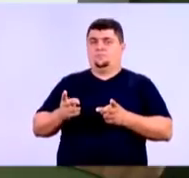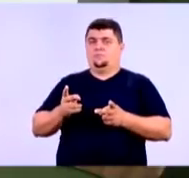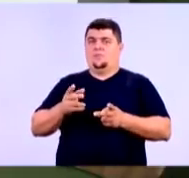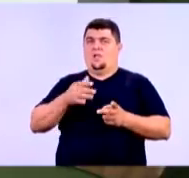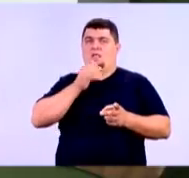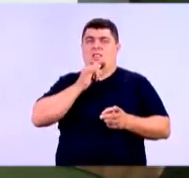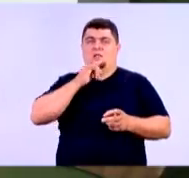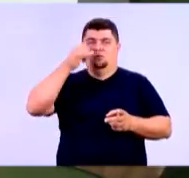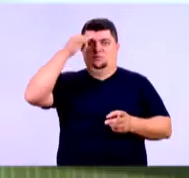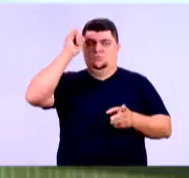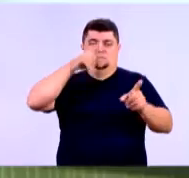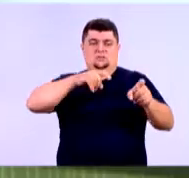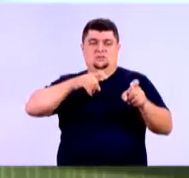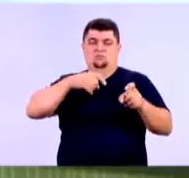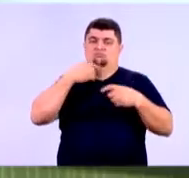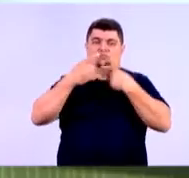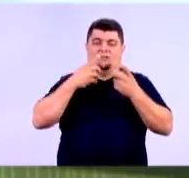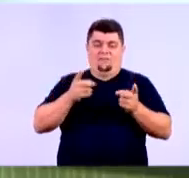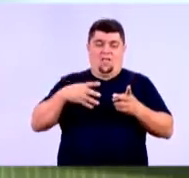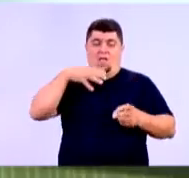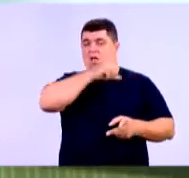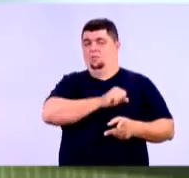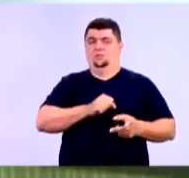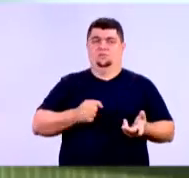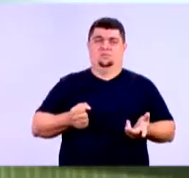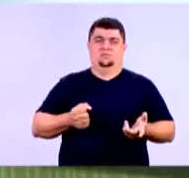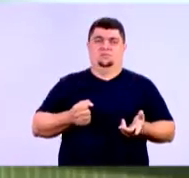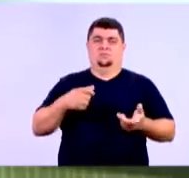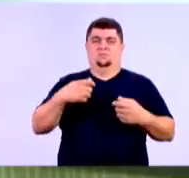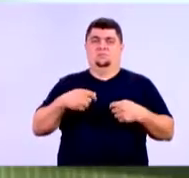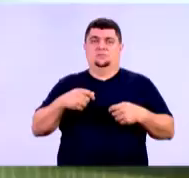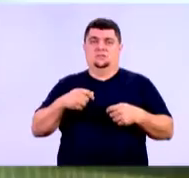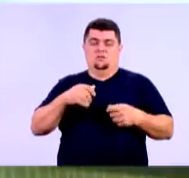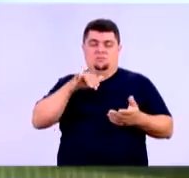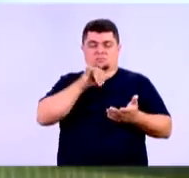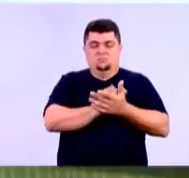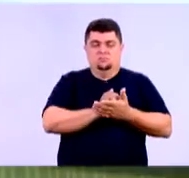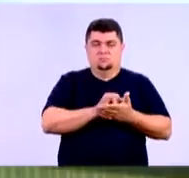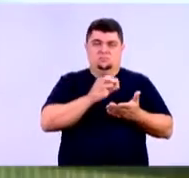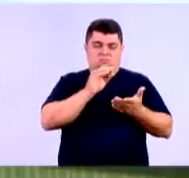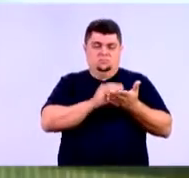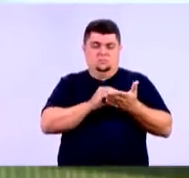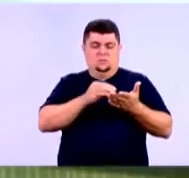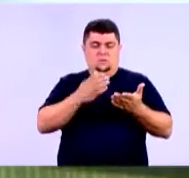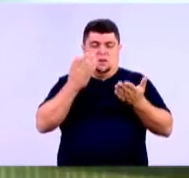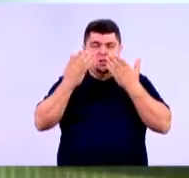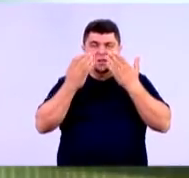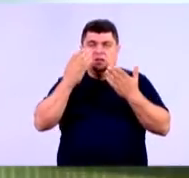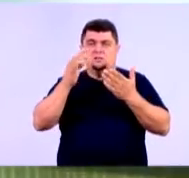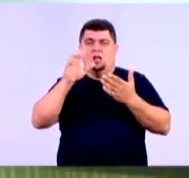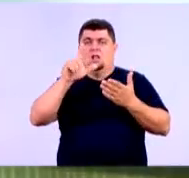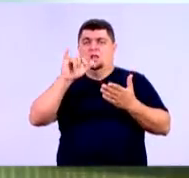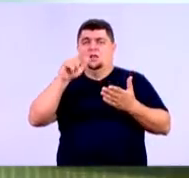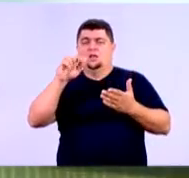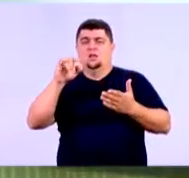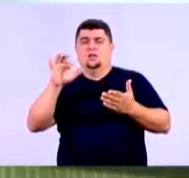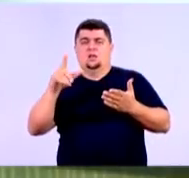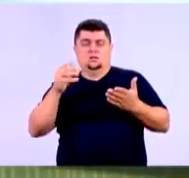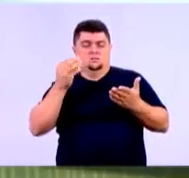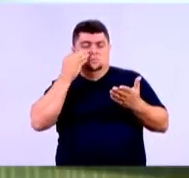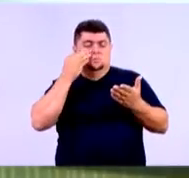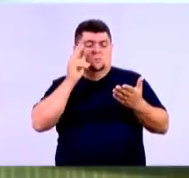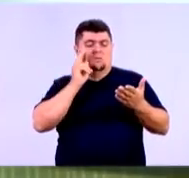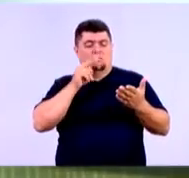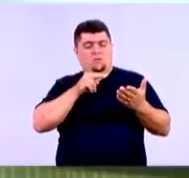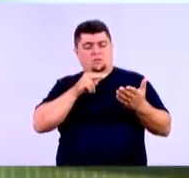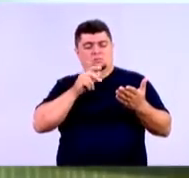coisa que a pessoa não consegue vender de um dia para o outro. Então, quando você vai fazer uma ficha cadastral, por exemplo, para analisar a liquidez do seu cliente, é interessante saber se